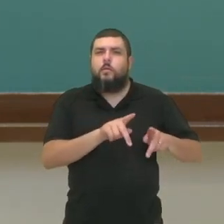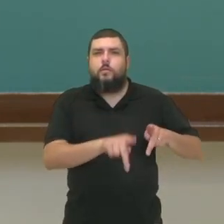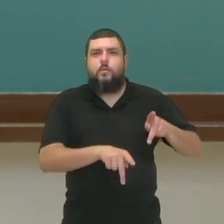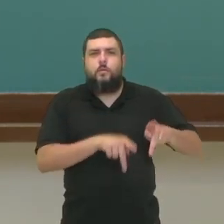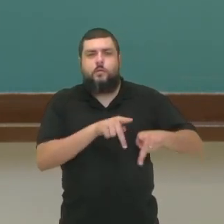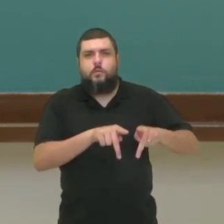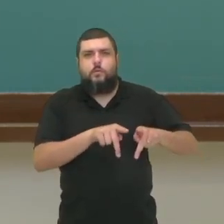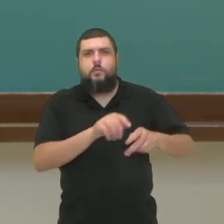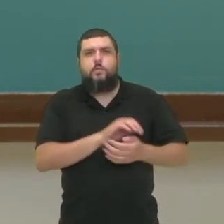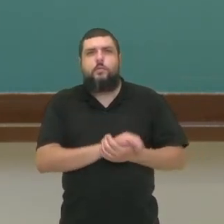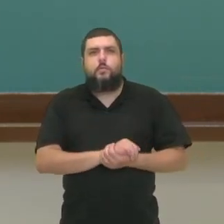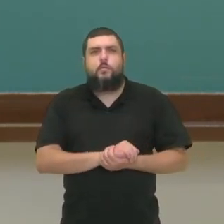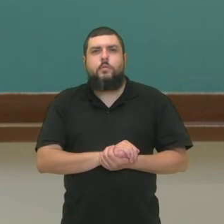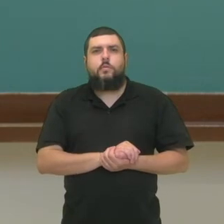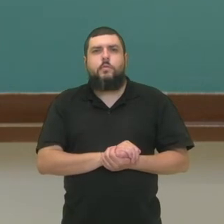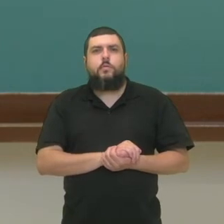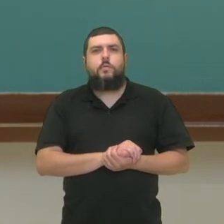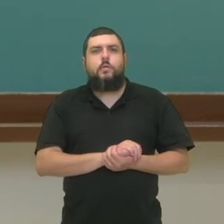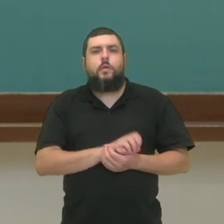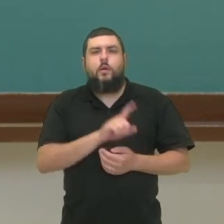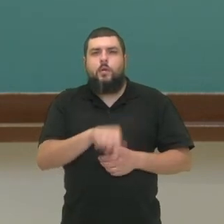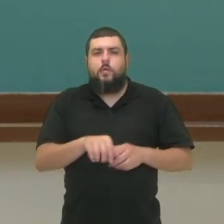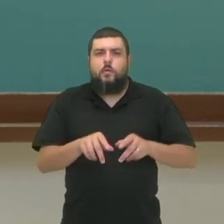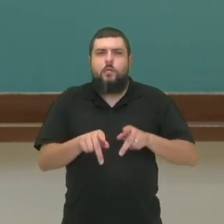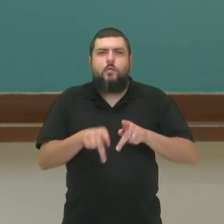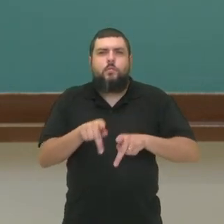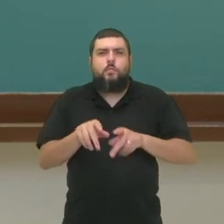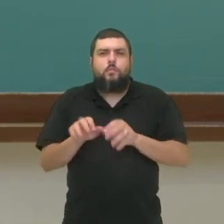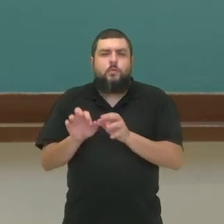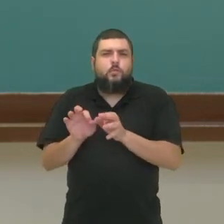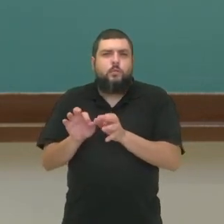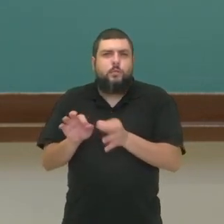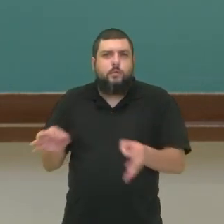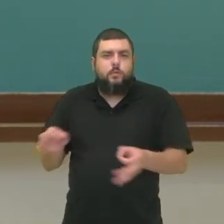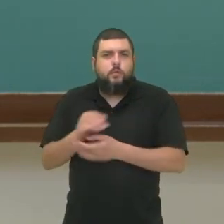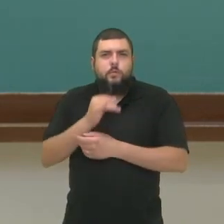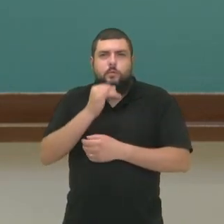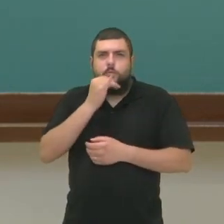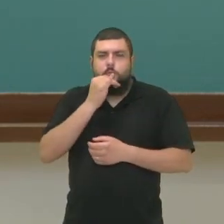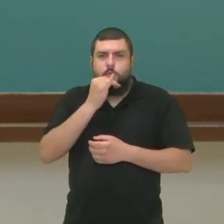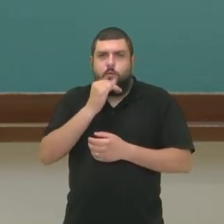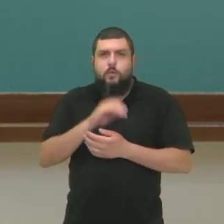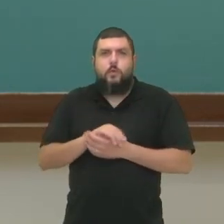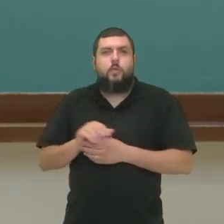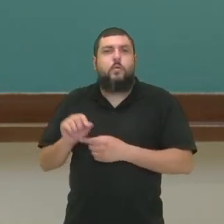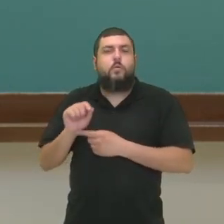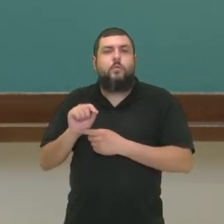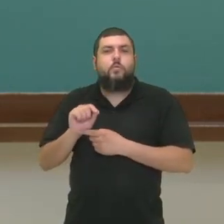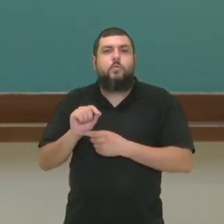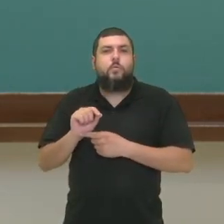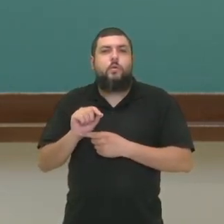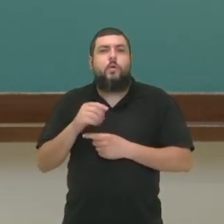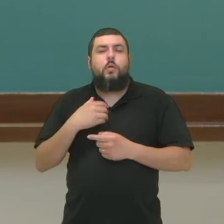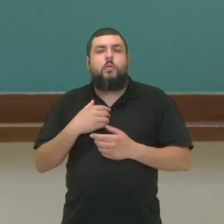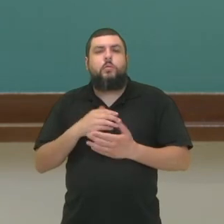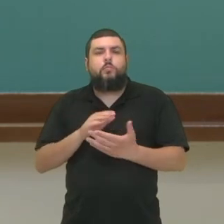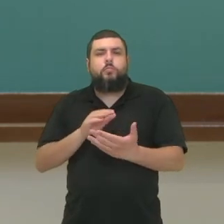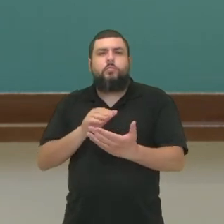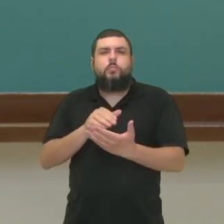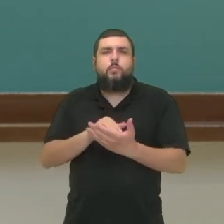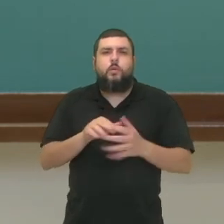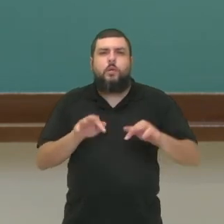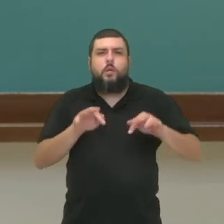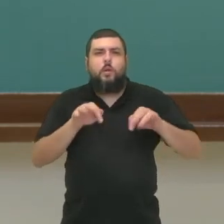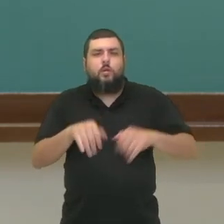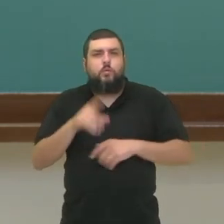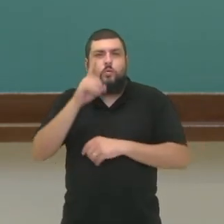aberto, inclusive, à população mais humilde, trabalhadores, os plebeus, por exemplo, que poderiam frequentar no final do dia para se banhar, né,